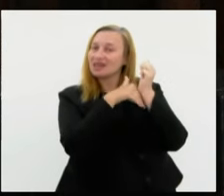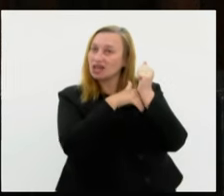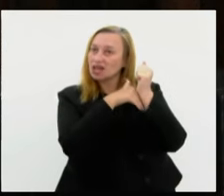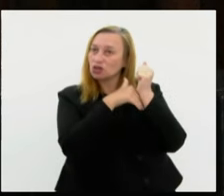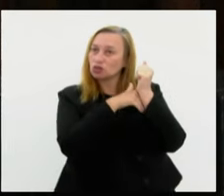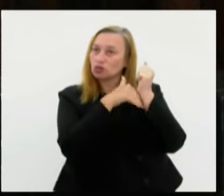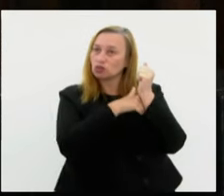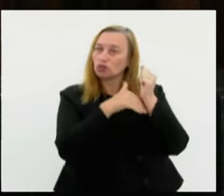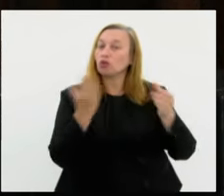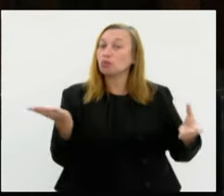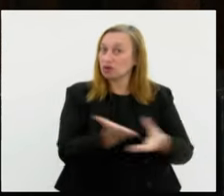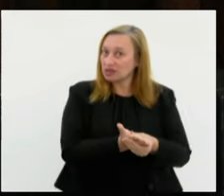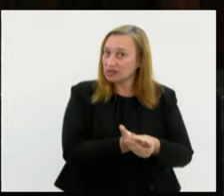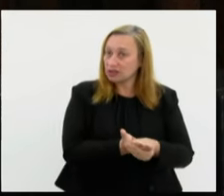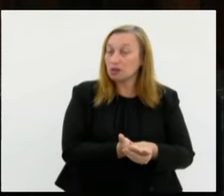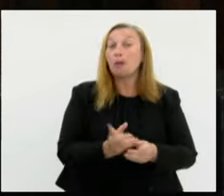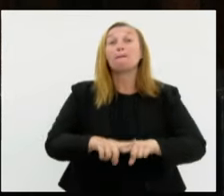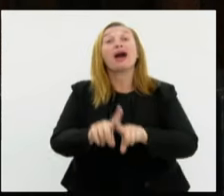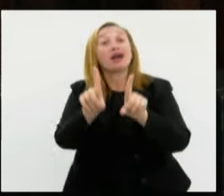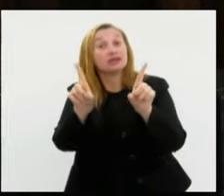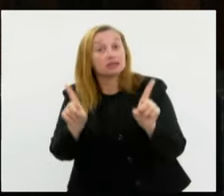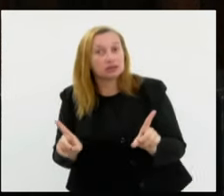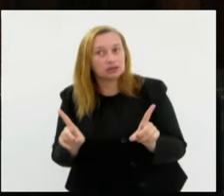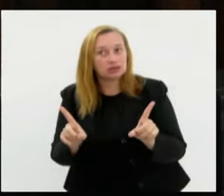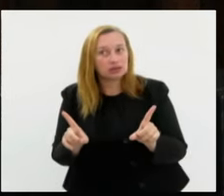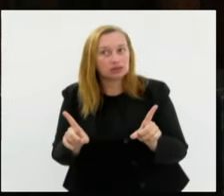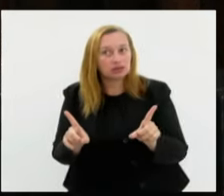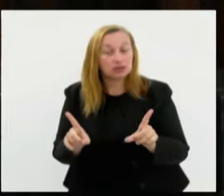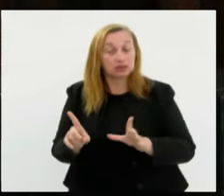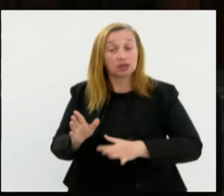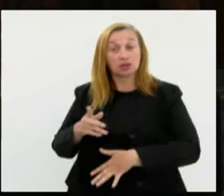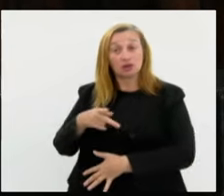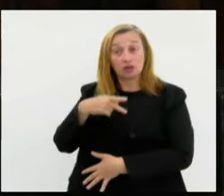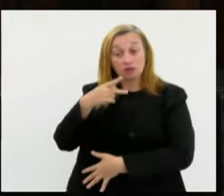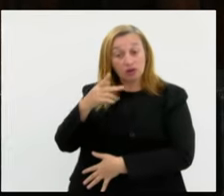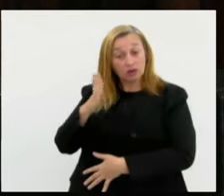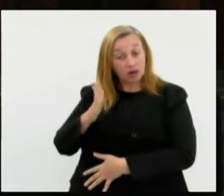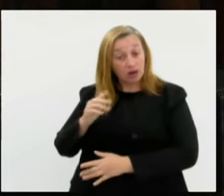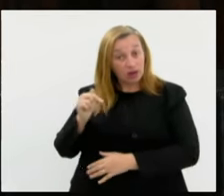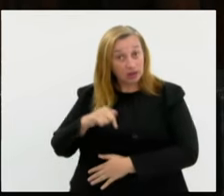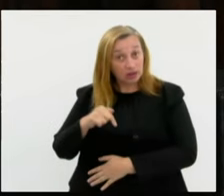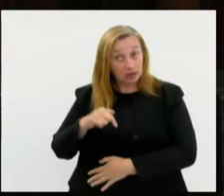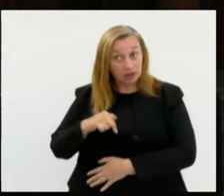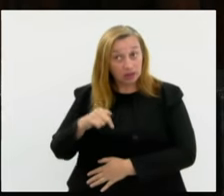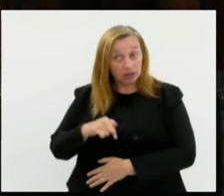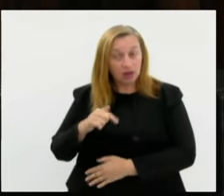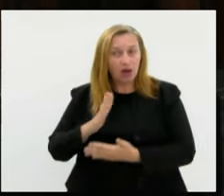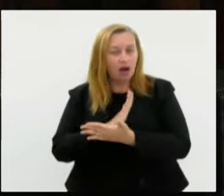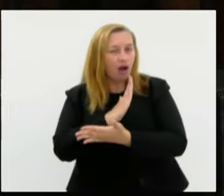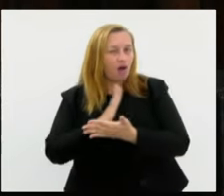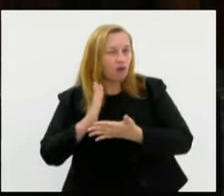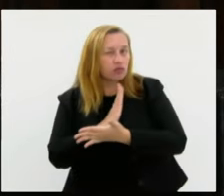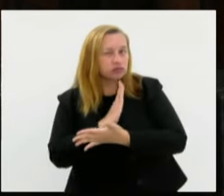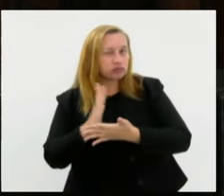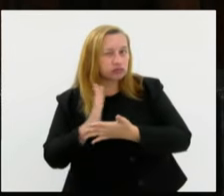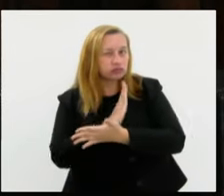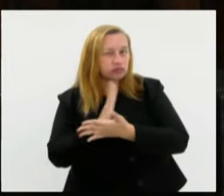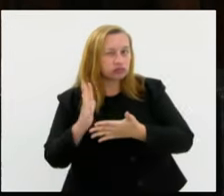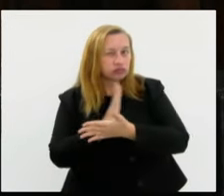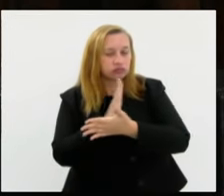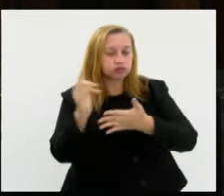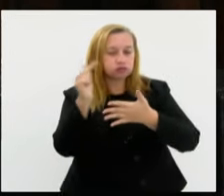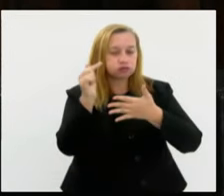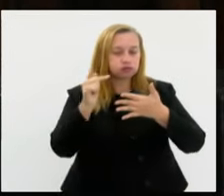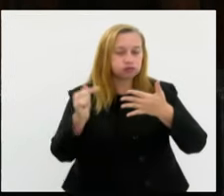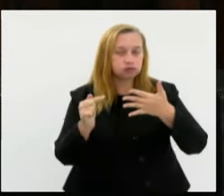daquele processo. Mas me permito aqui fazer alusão a alguns componentes desse processo